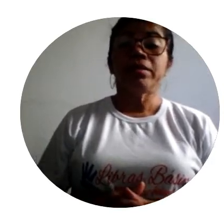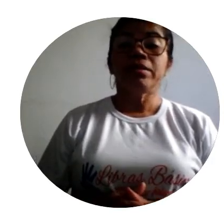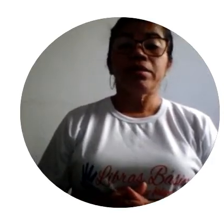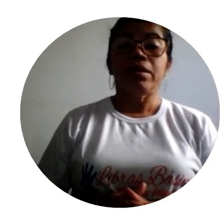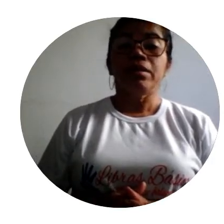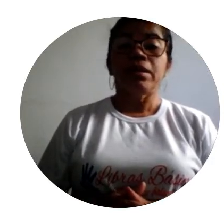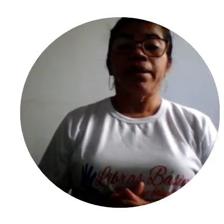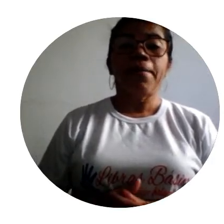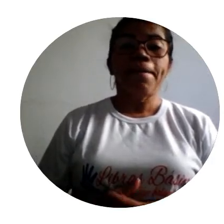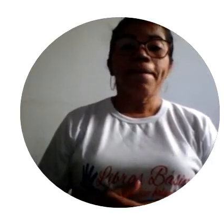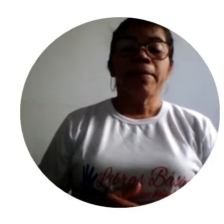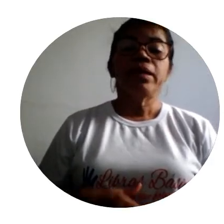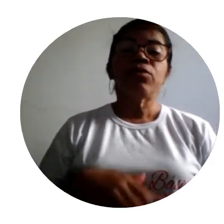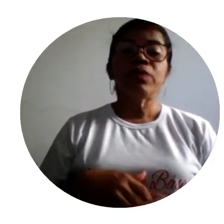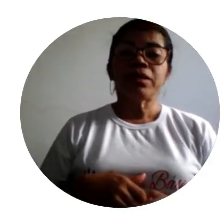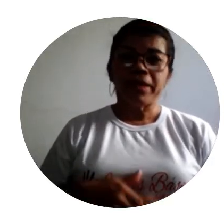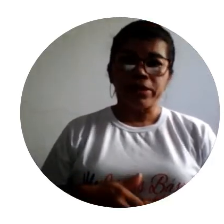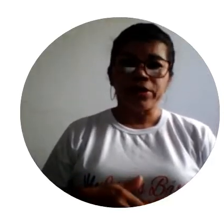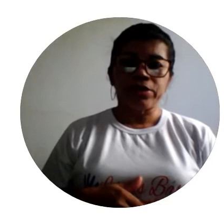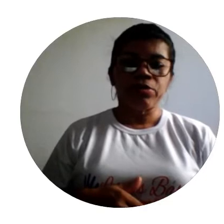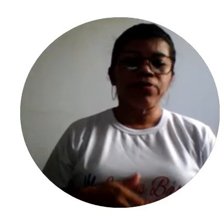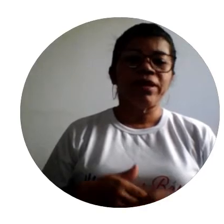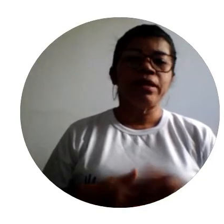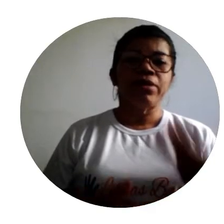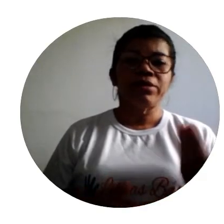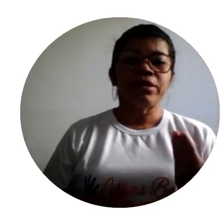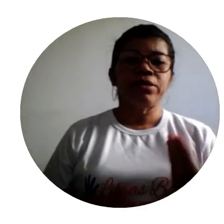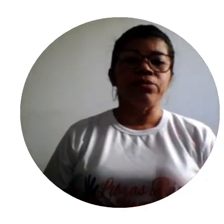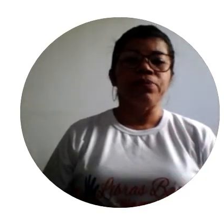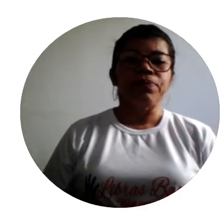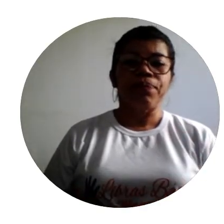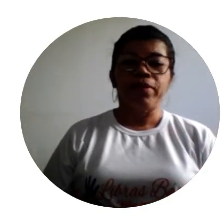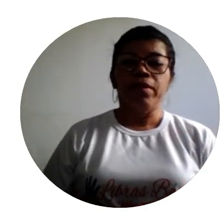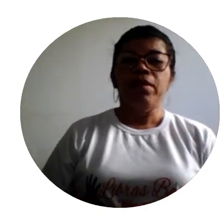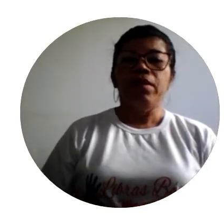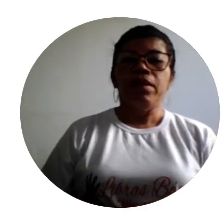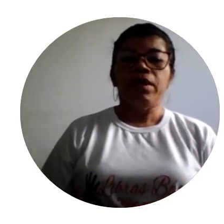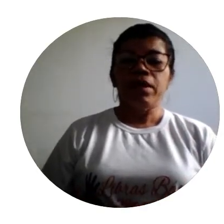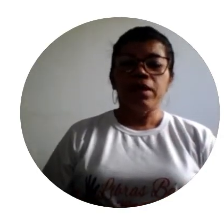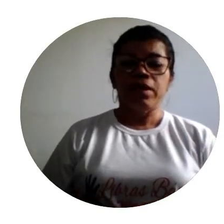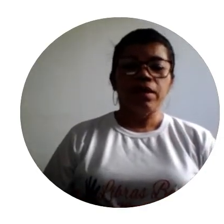Libras, tá? E algumas práticas, como eu falei na aula anterior.